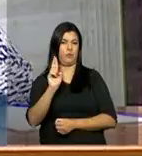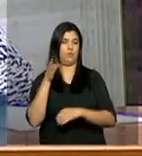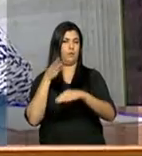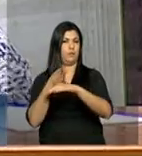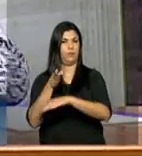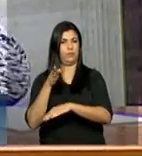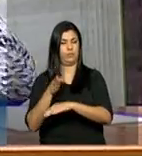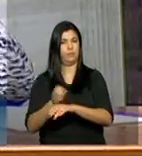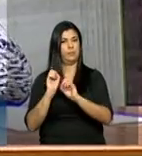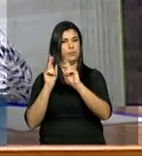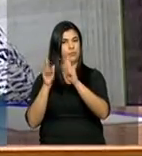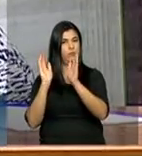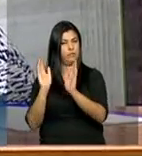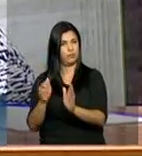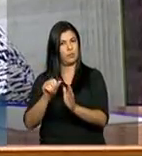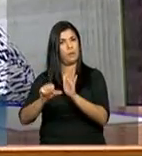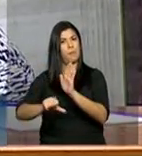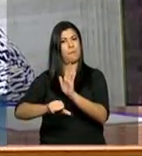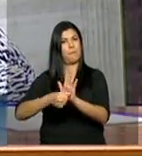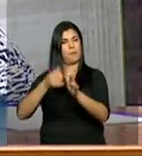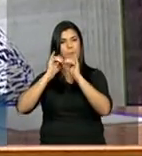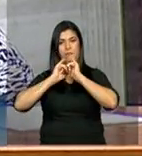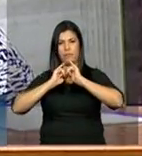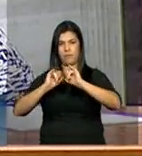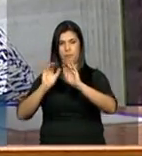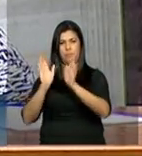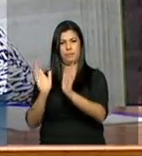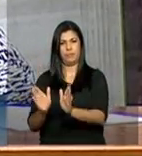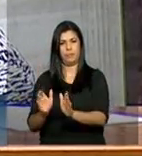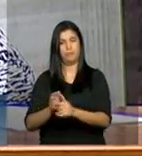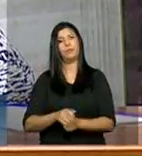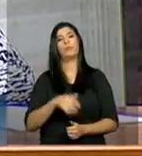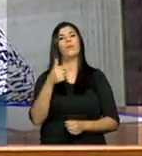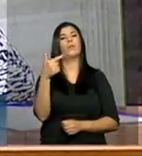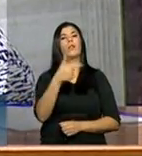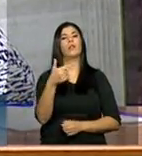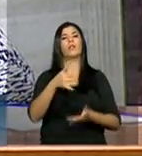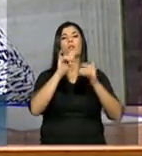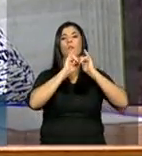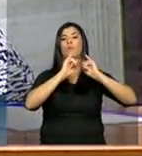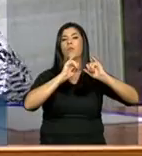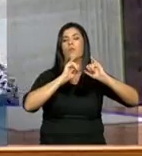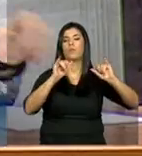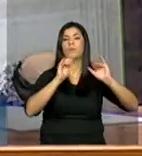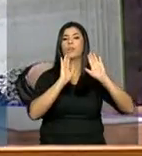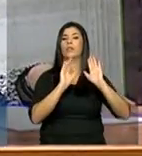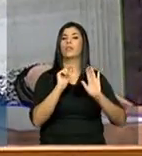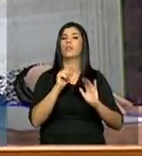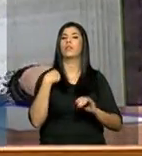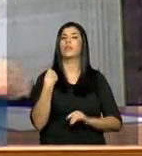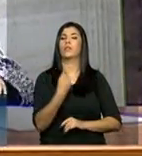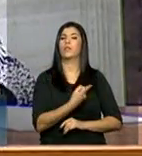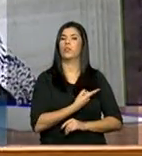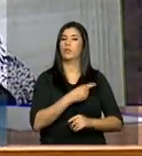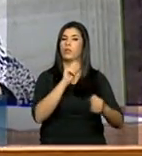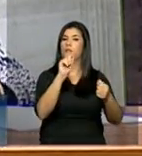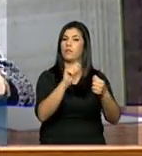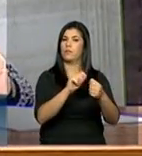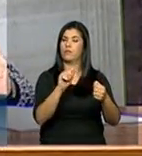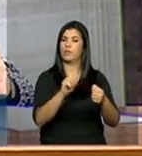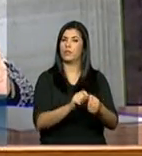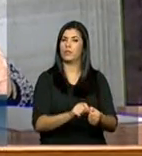reais. Tá? Então, acho que essa é a primeira informação. A segunda informação é que nós executamos 1